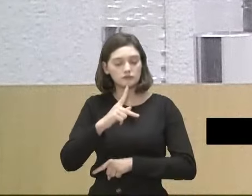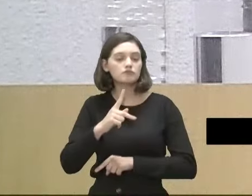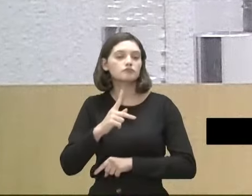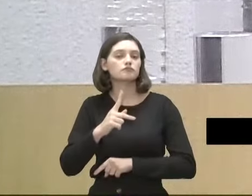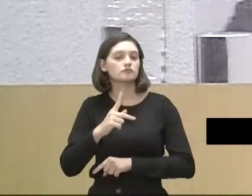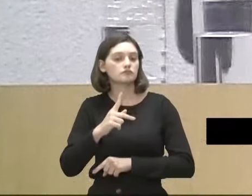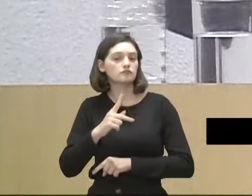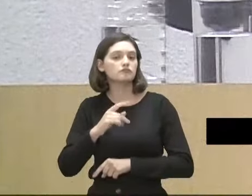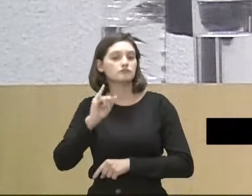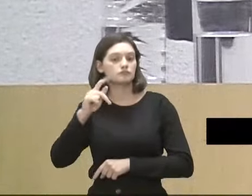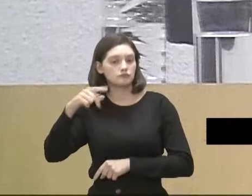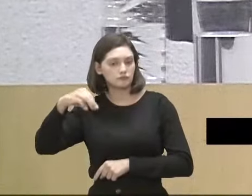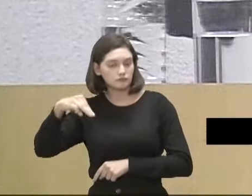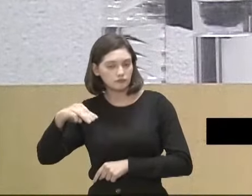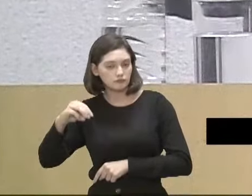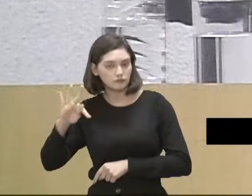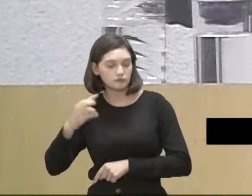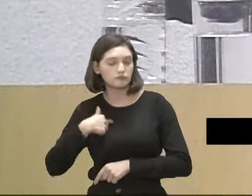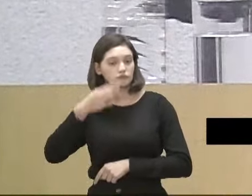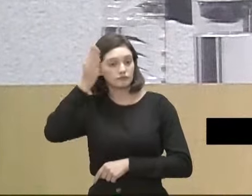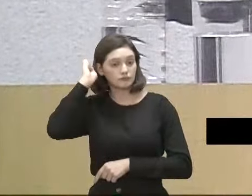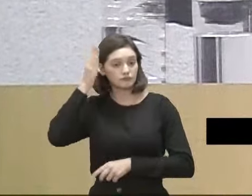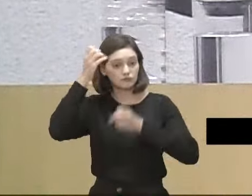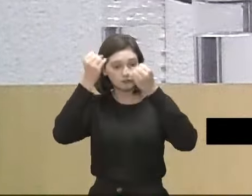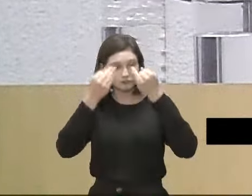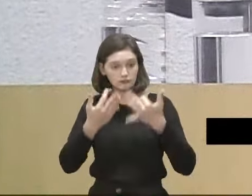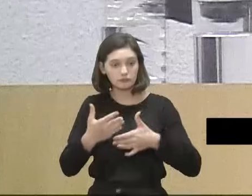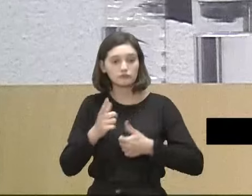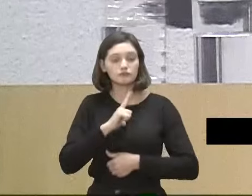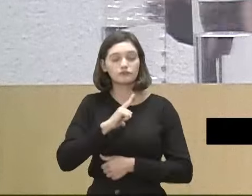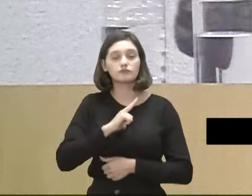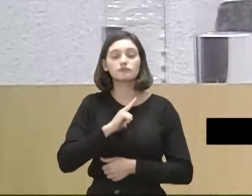No IPMT, em Taubaté, como eu mencionei ali,